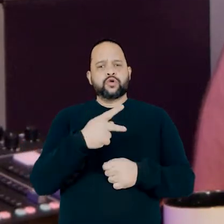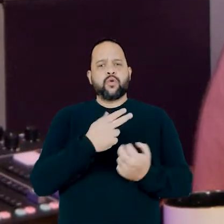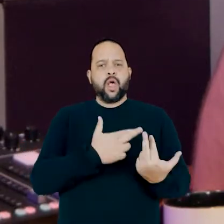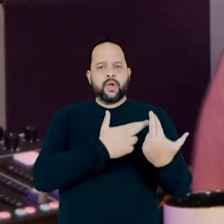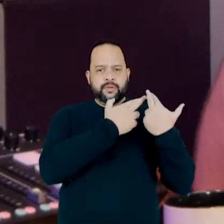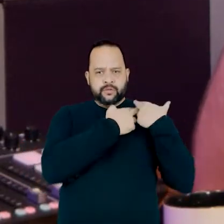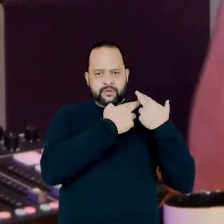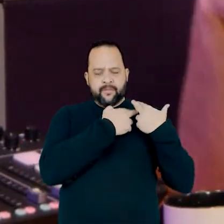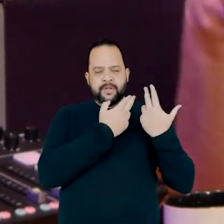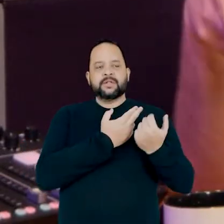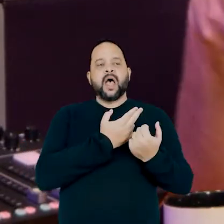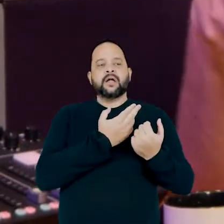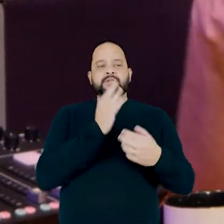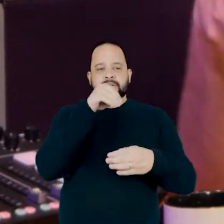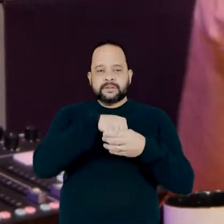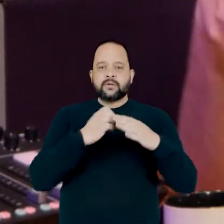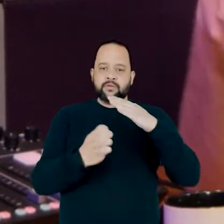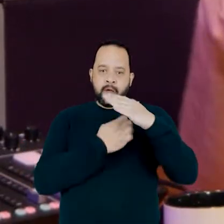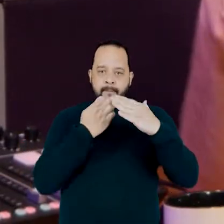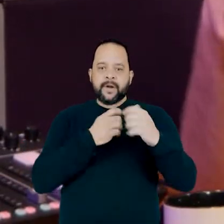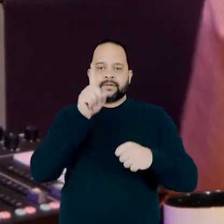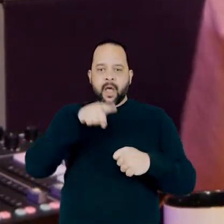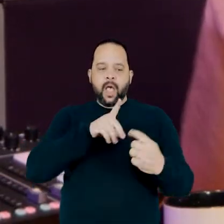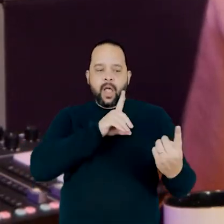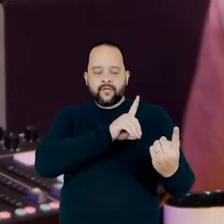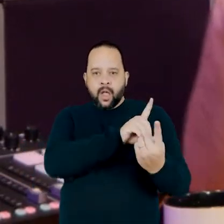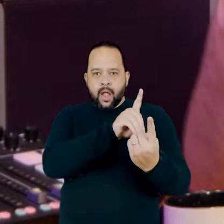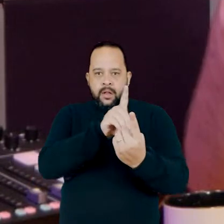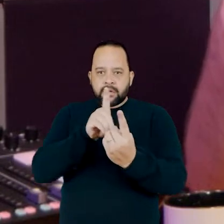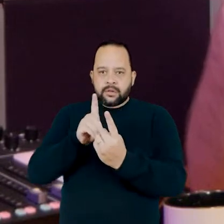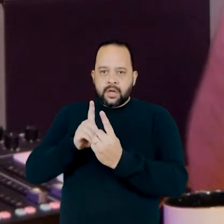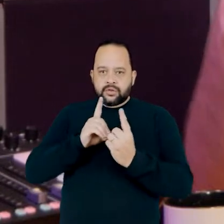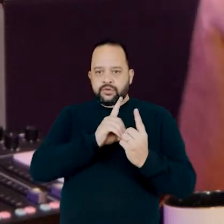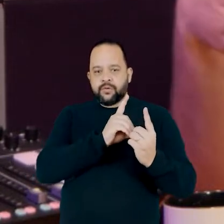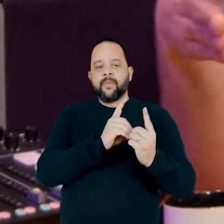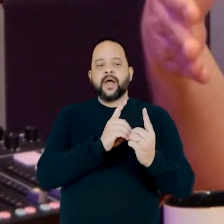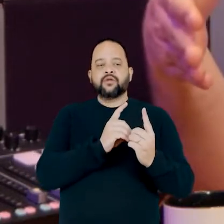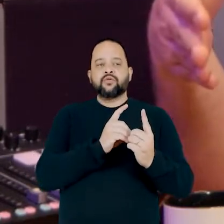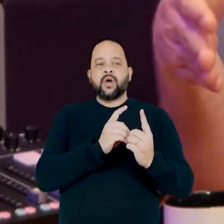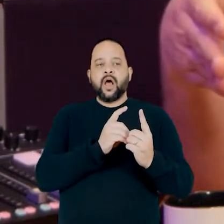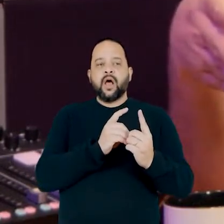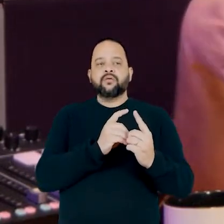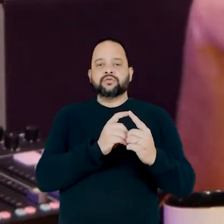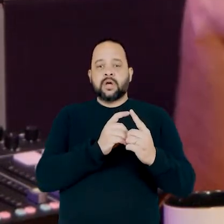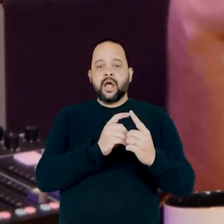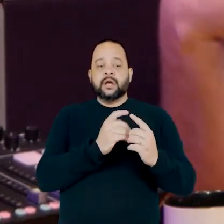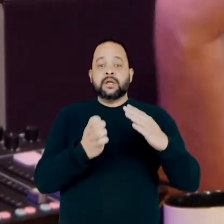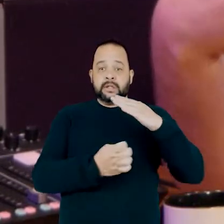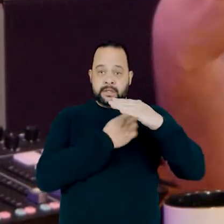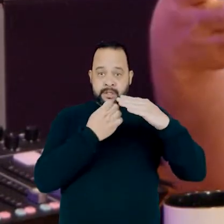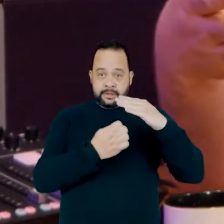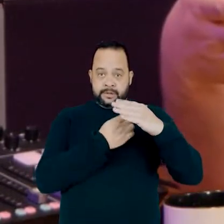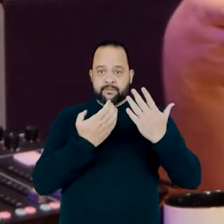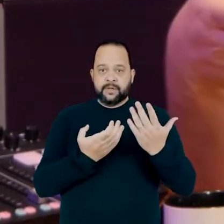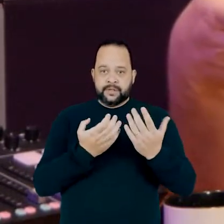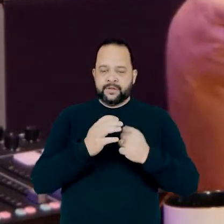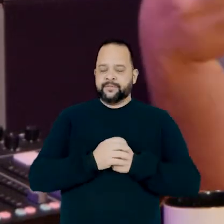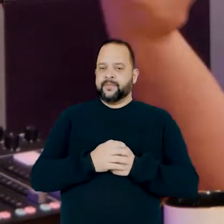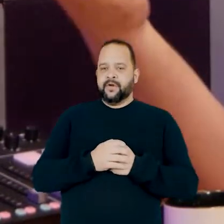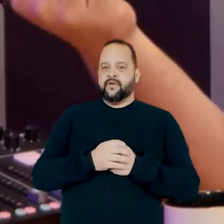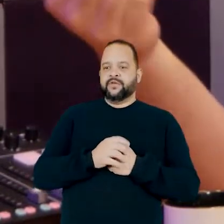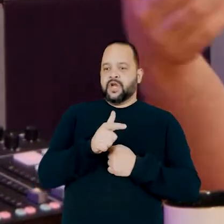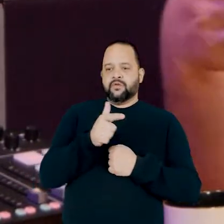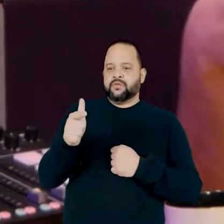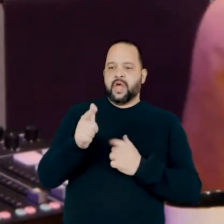fazer esse atendimento a um público corporativo. Você não lida com o público